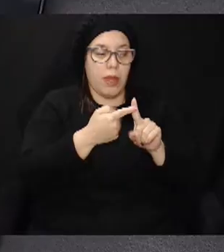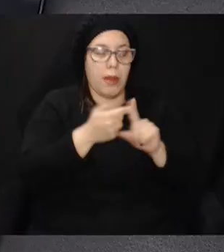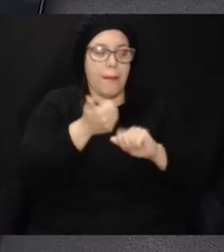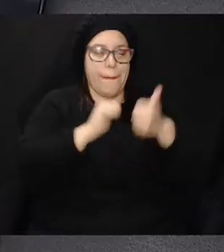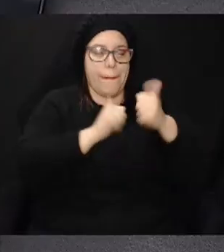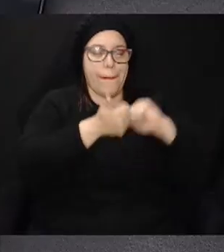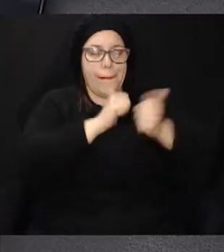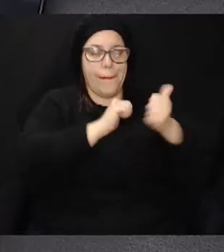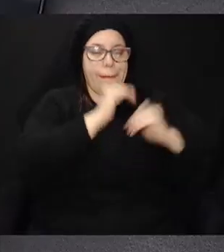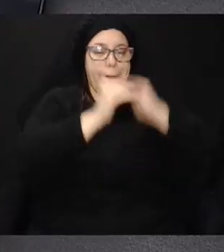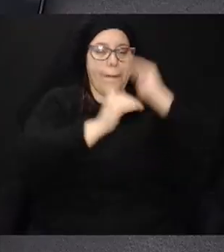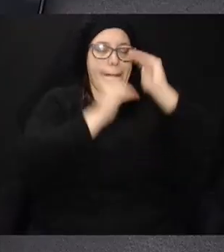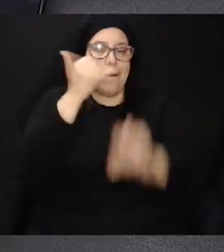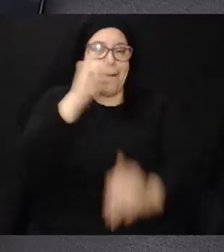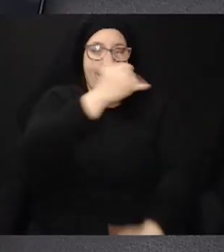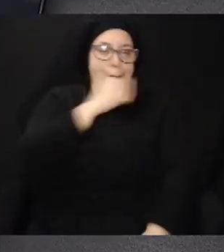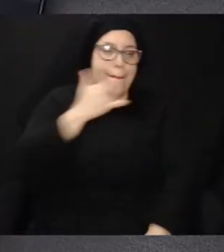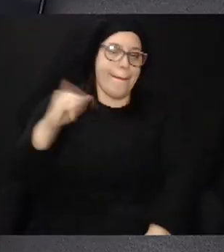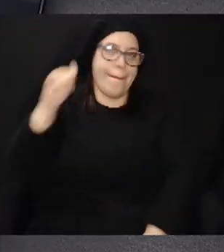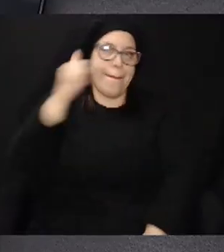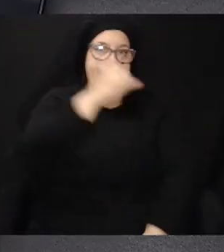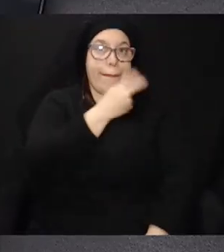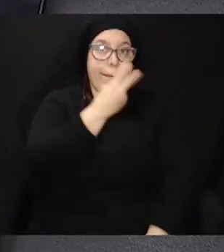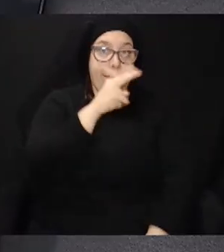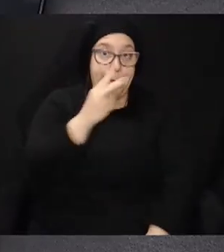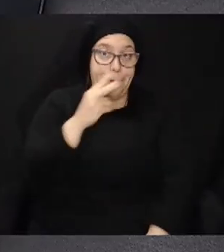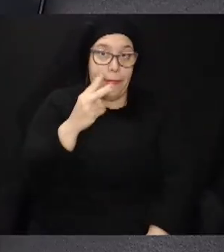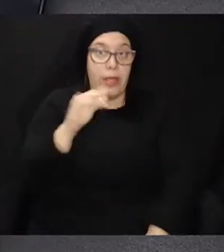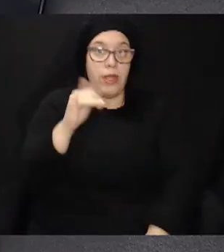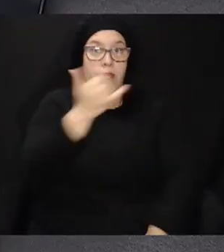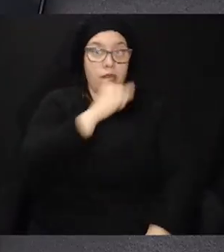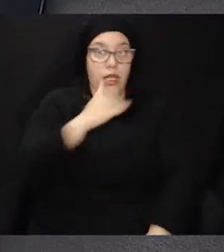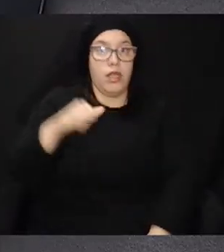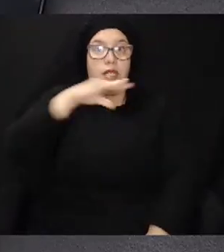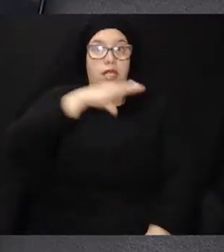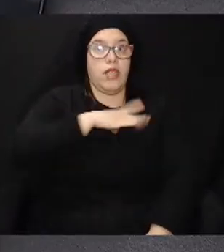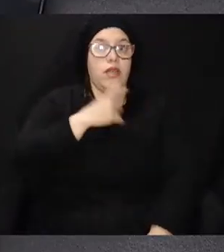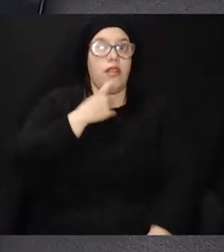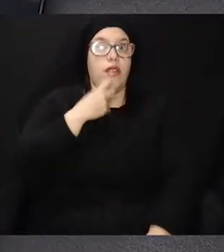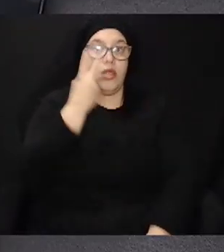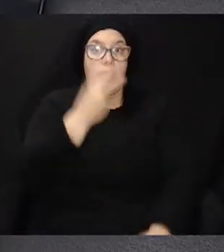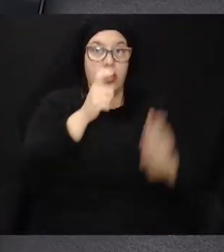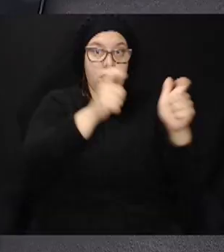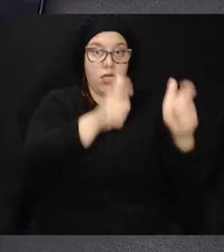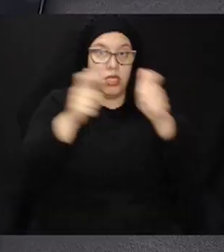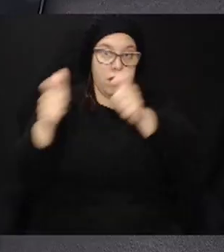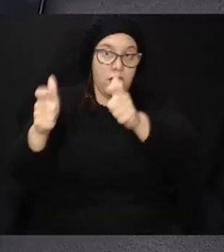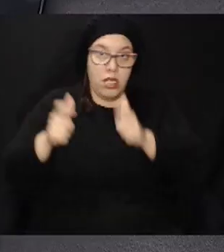desenvolvimento aeroportuário. Nós temos 2 aeroportos na cidade de Campinas, em 2 territórios extremamente vulneráveis, e que